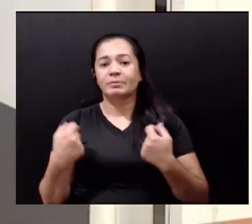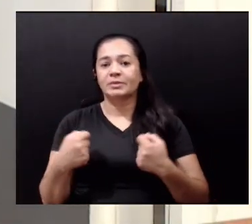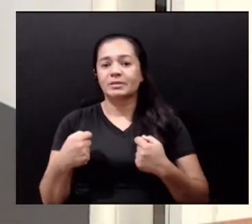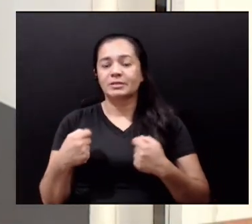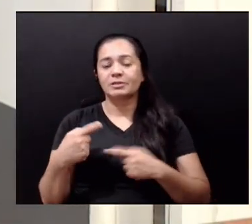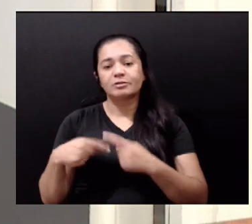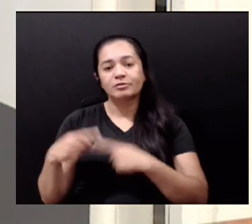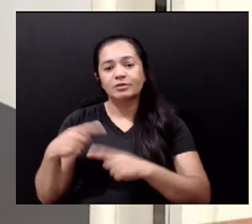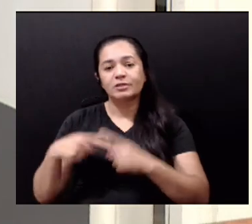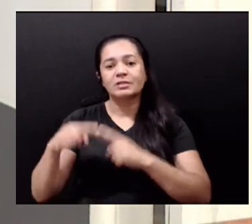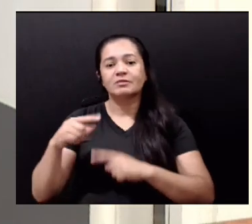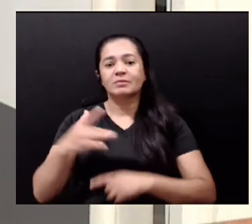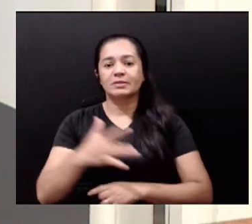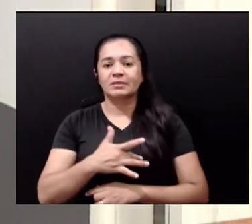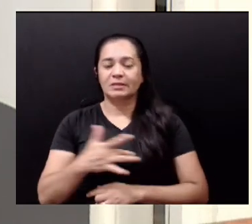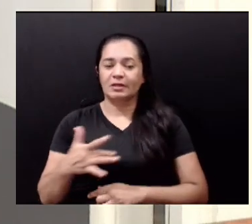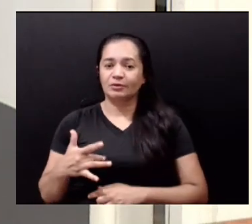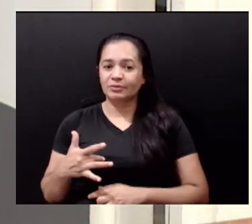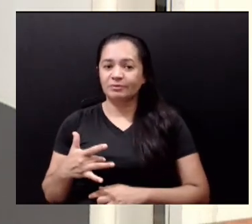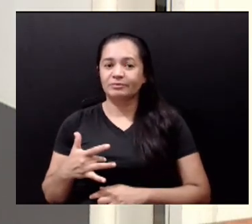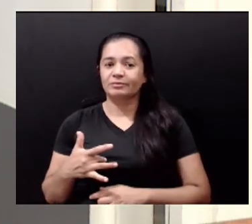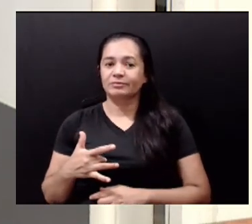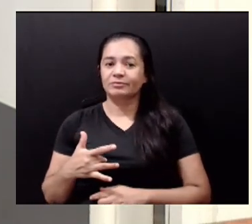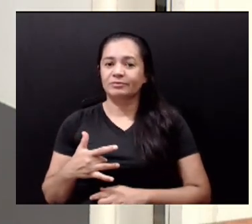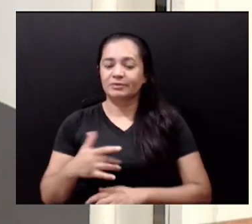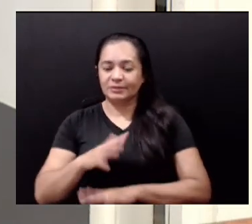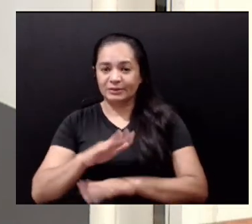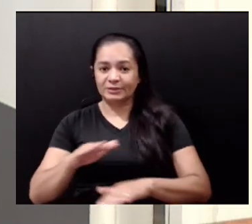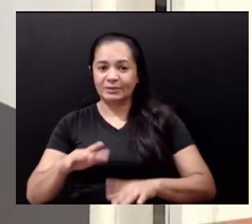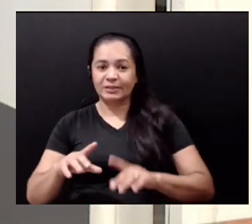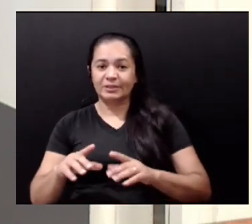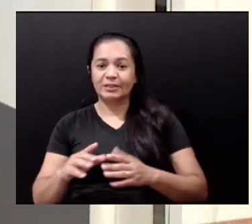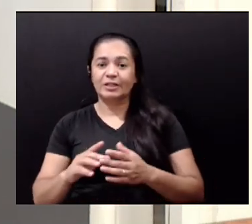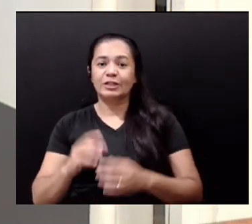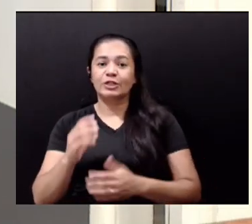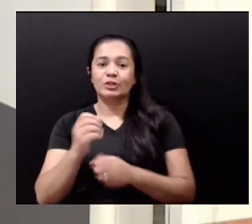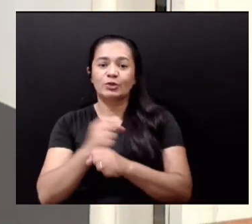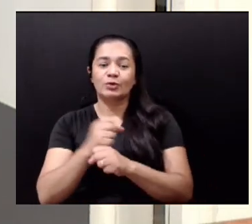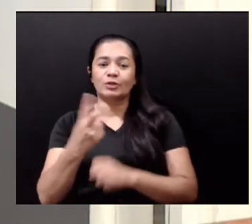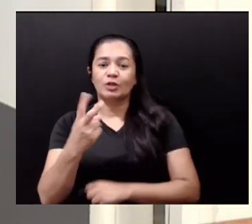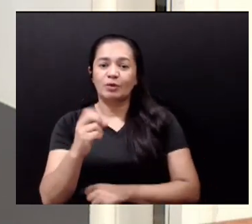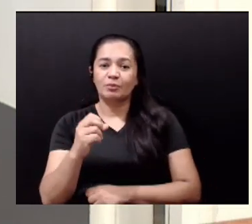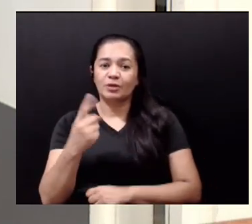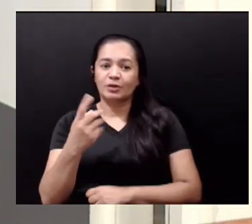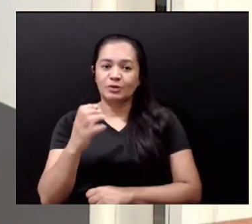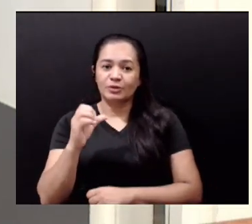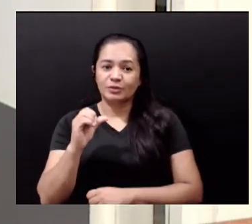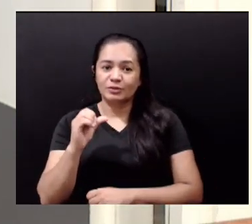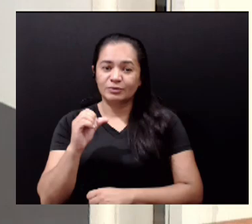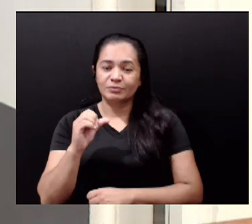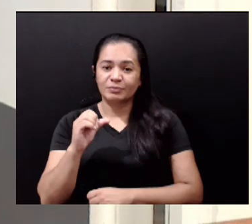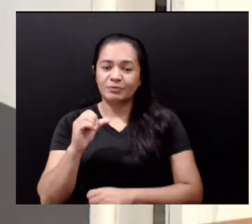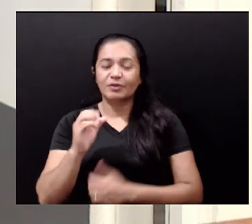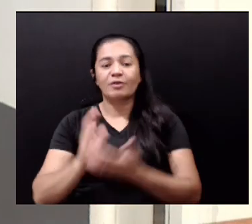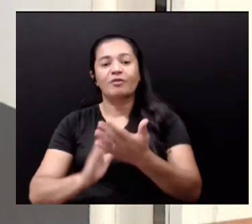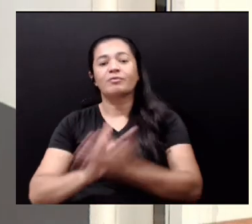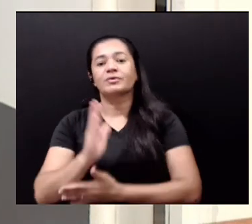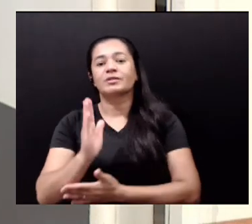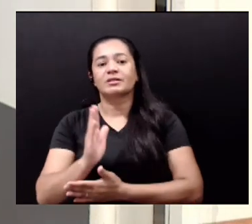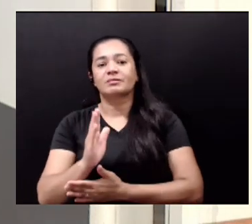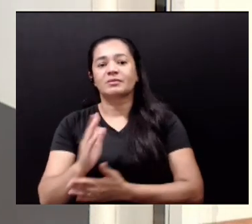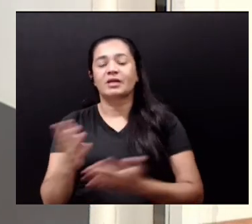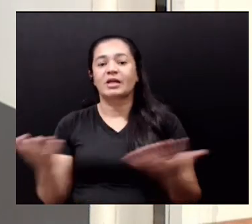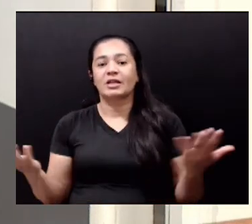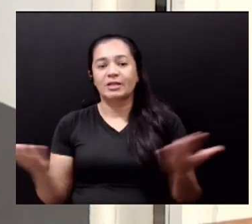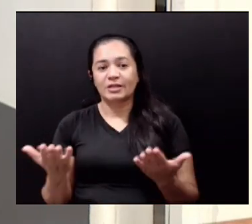né, em 2019, e agora que a gente abriu o concurso de psicólogas e assistentes sociais na rede pública de ensino